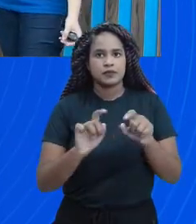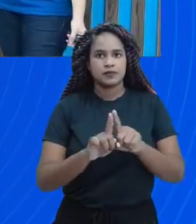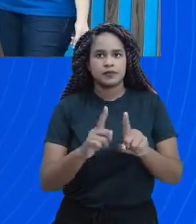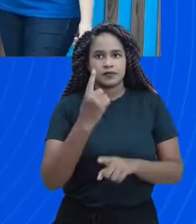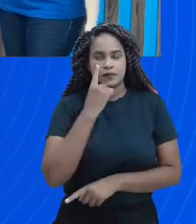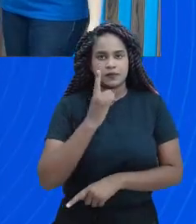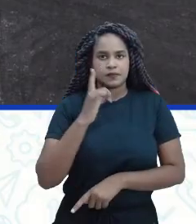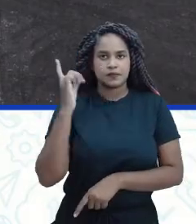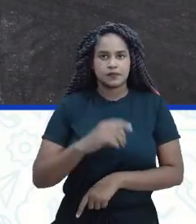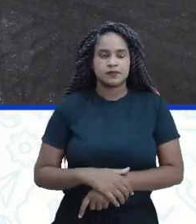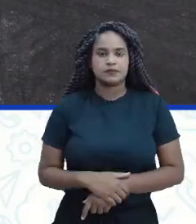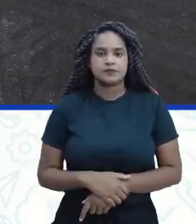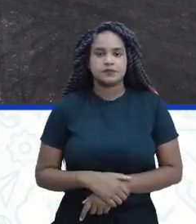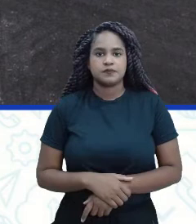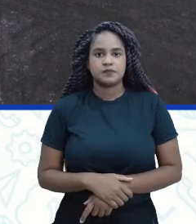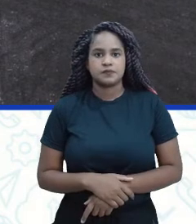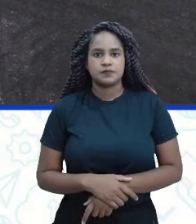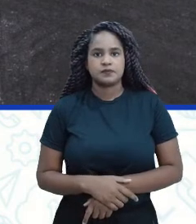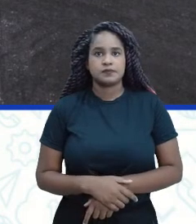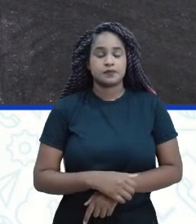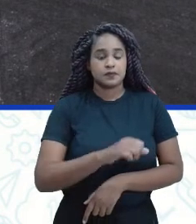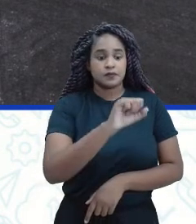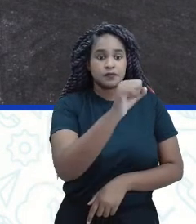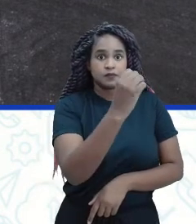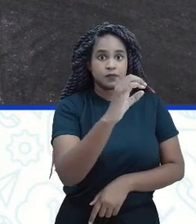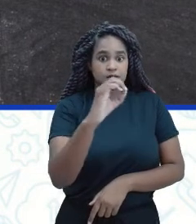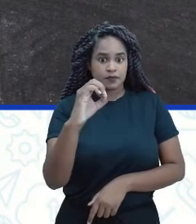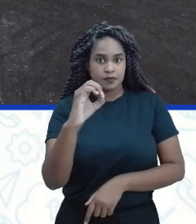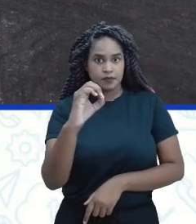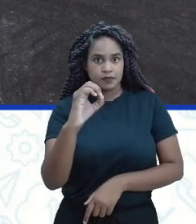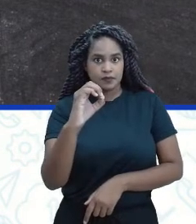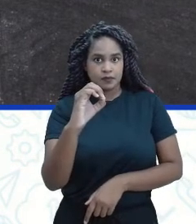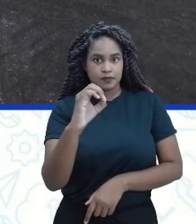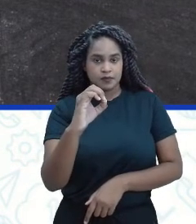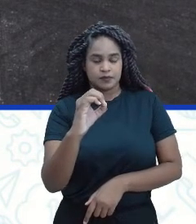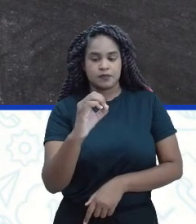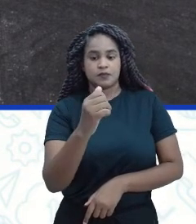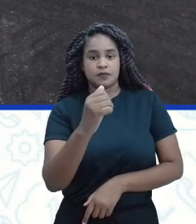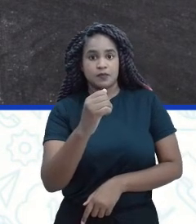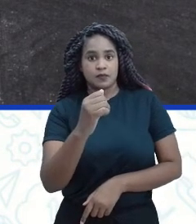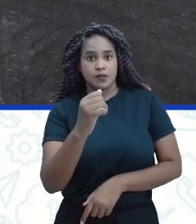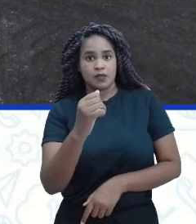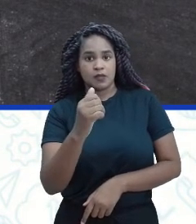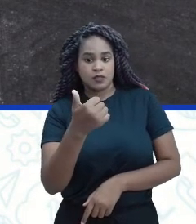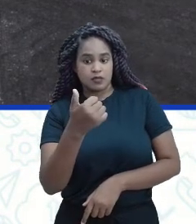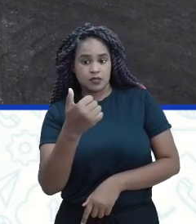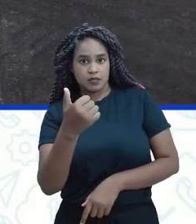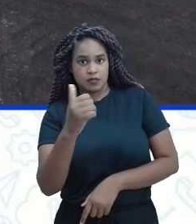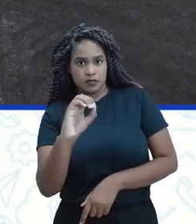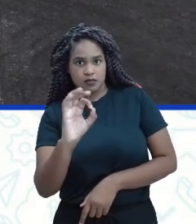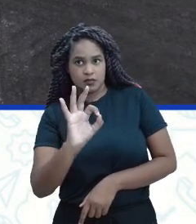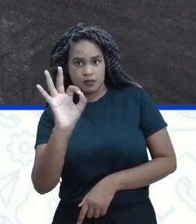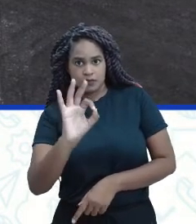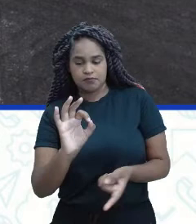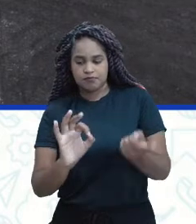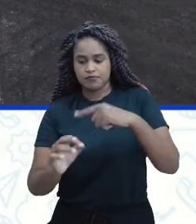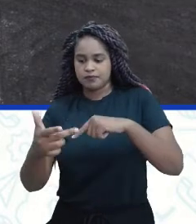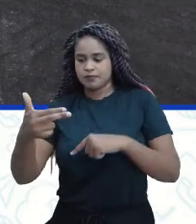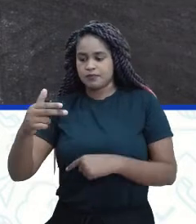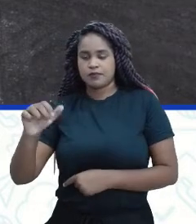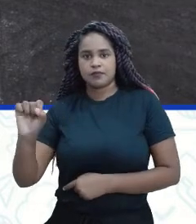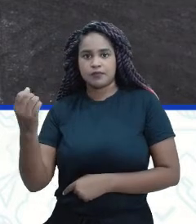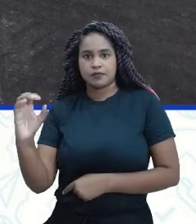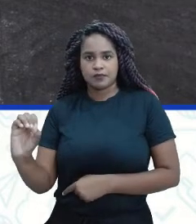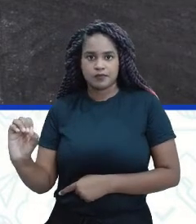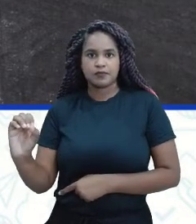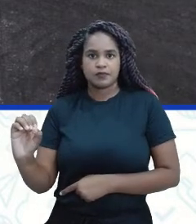dar uma olhada. Aqui a gente vai ter 80. A gente acabou de ver que 1% é 8. E a gente vai ter